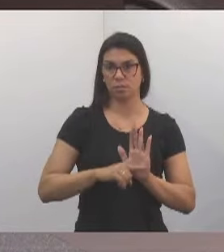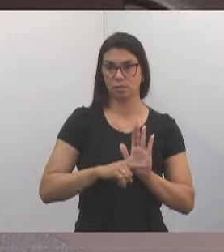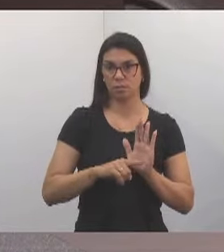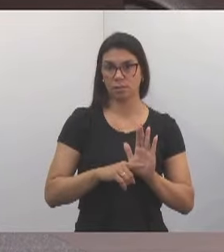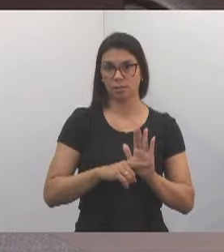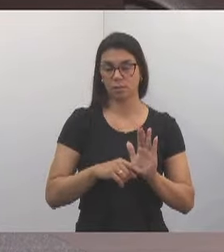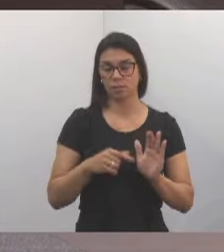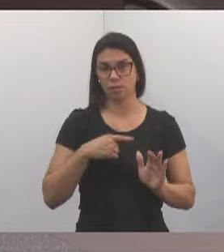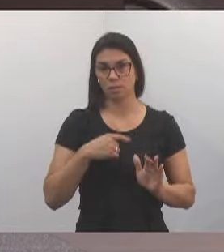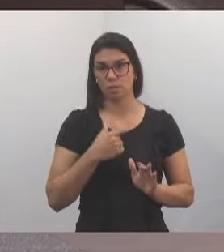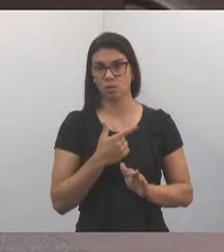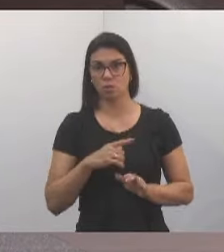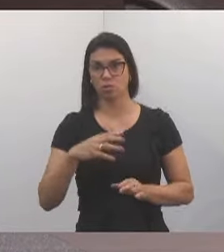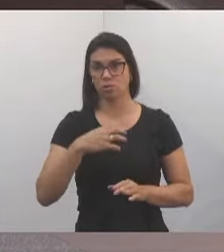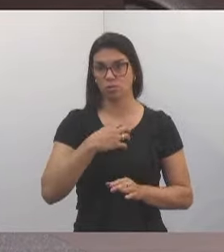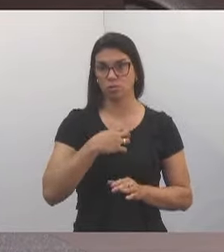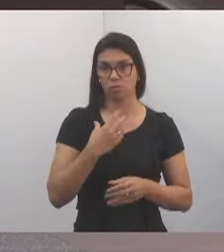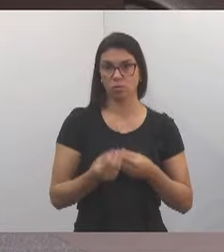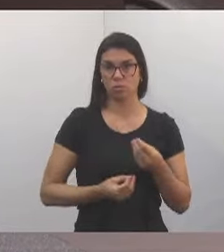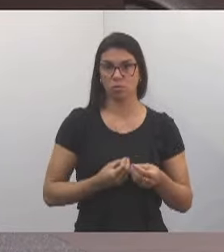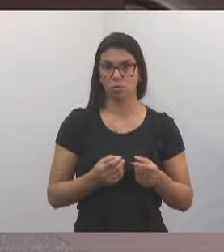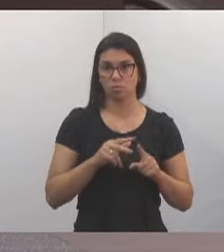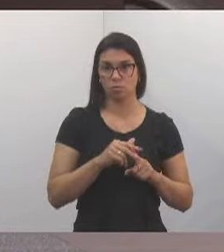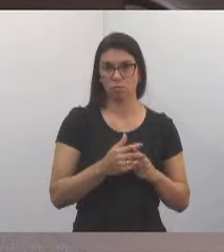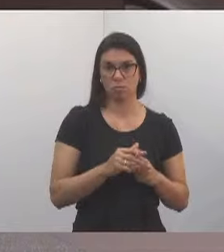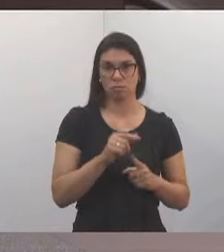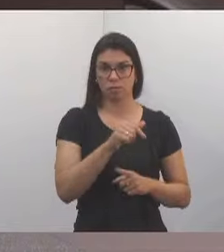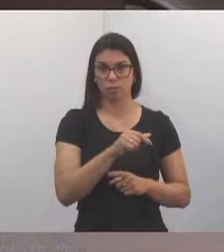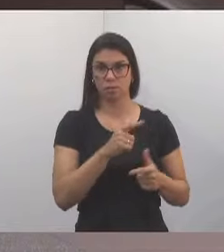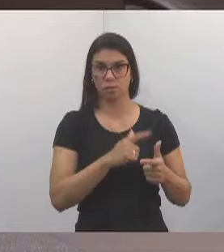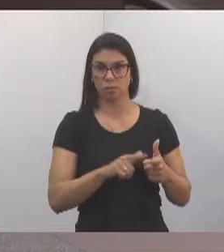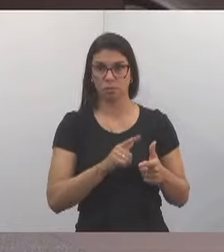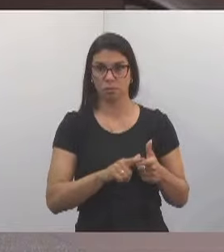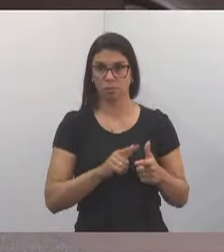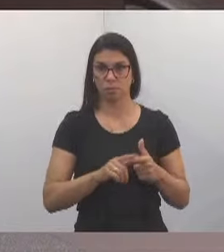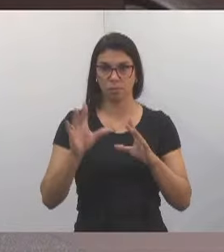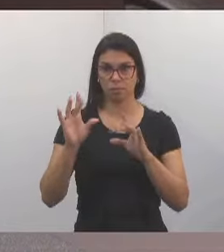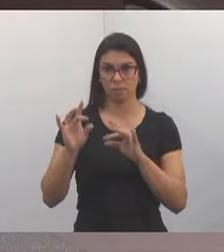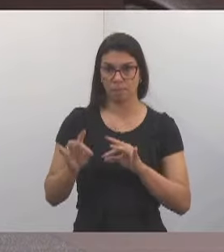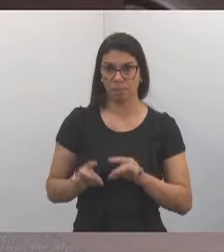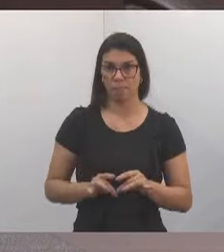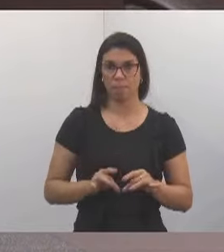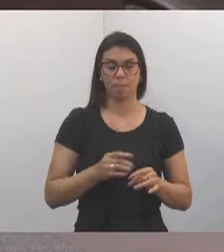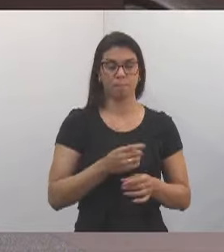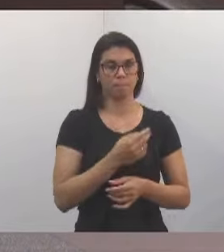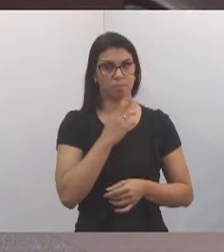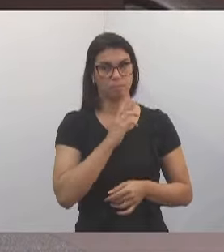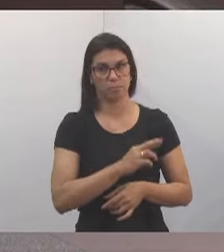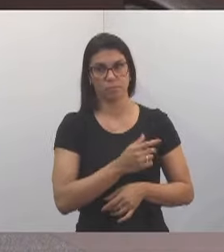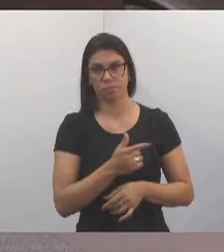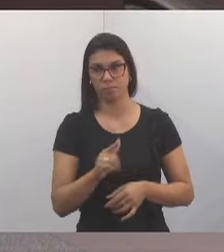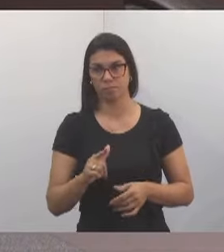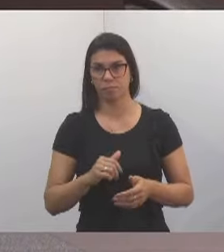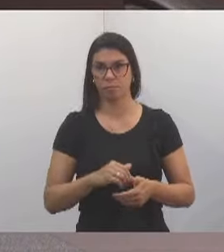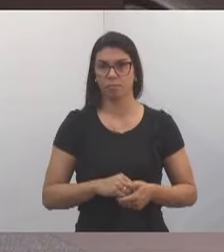para amenizar os prejuízos causados à coletividade, favor detalhar, resposta, prejudicado.